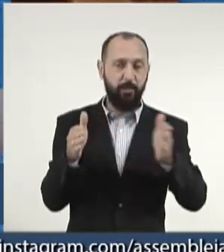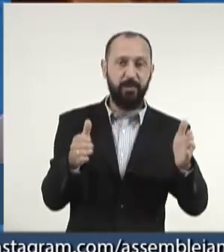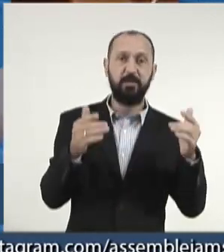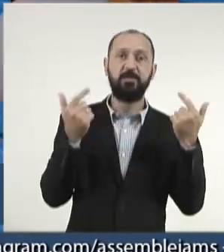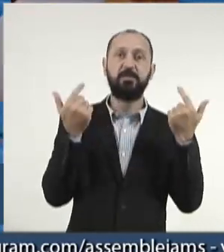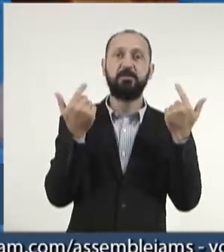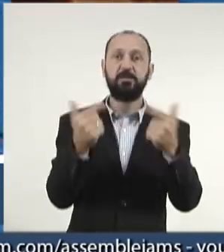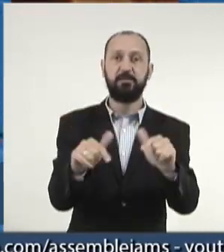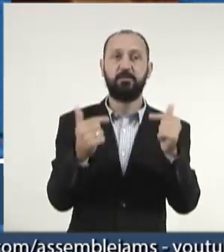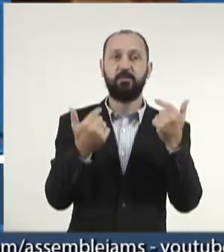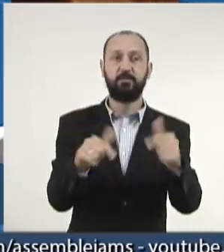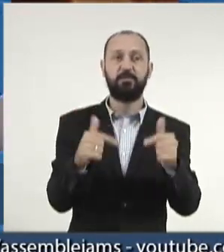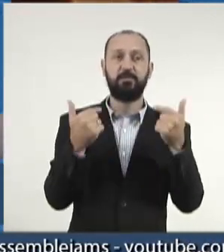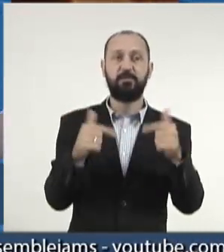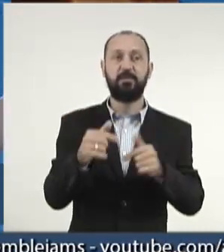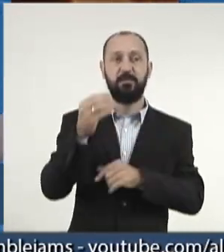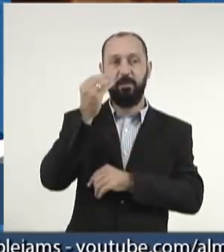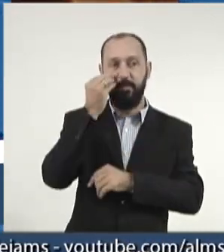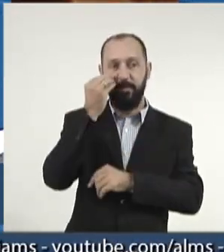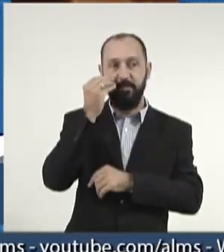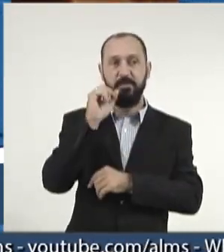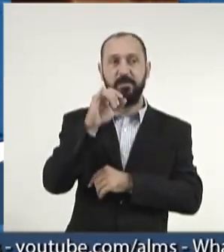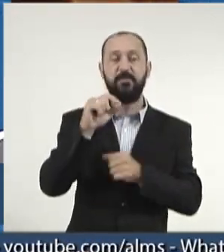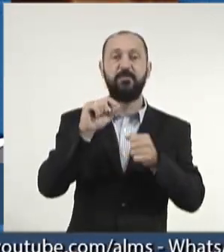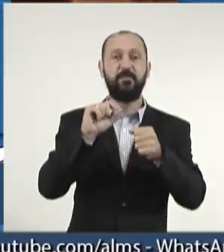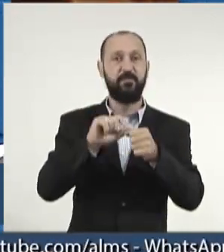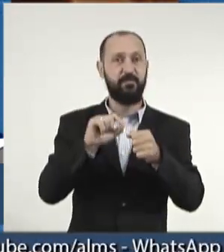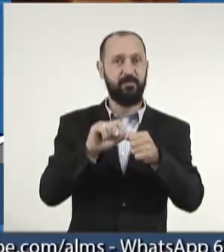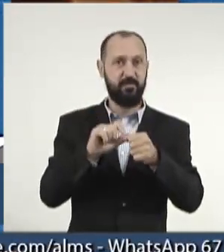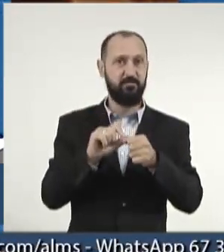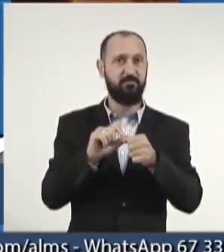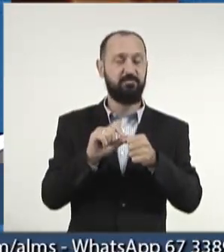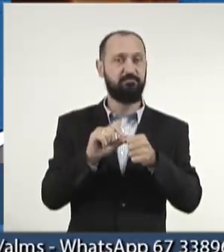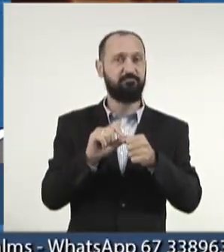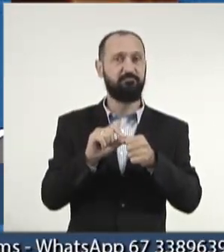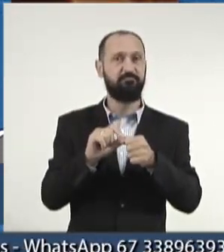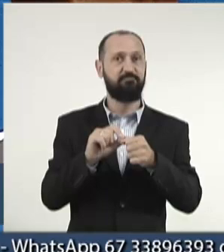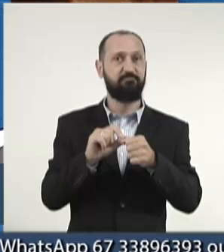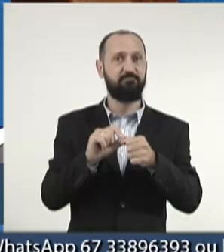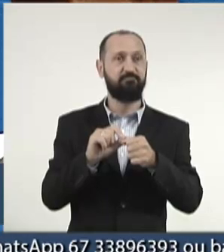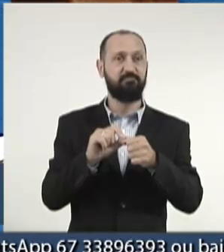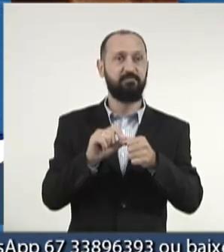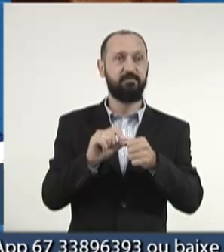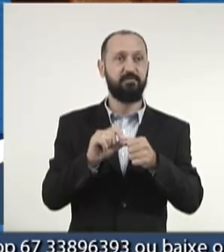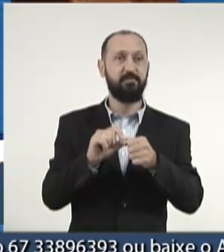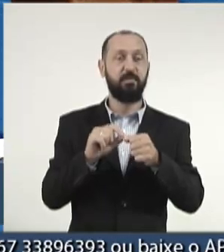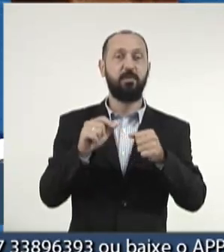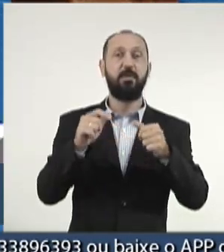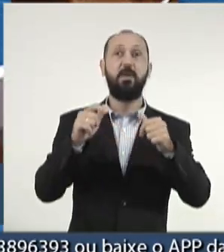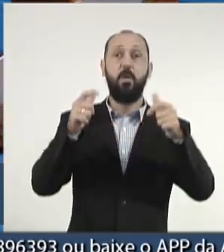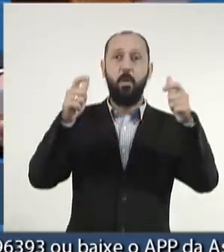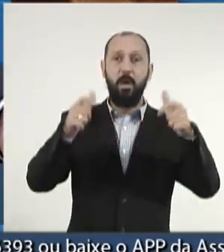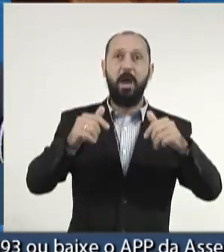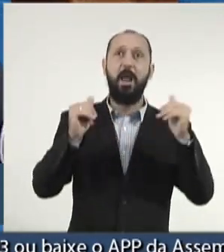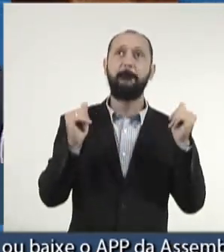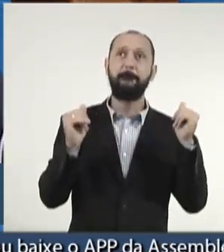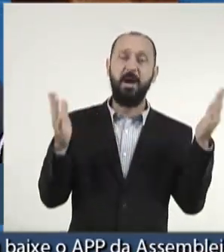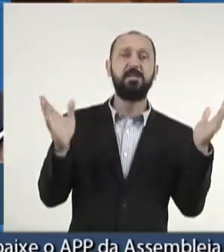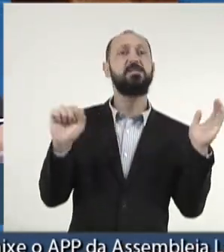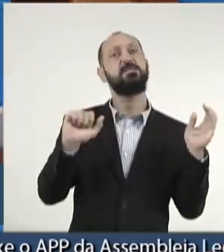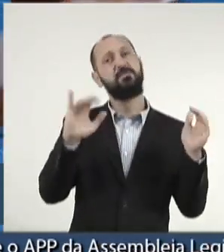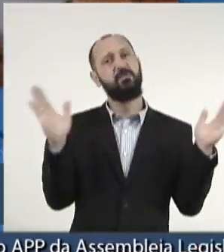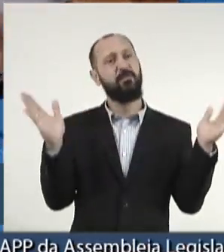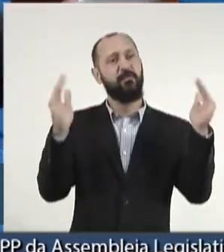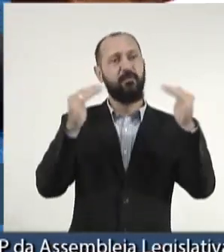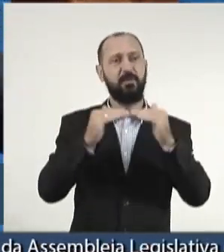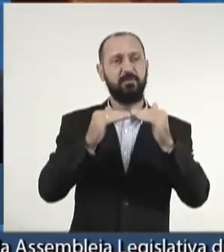haja realização desse teste, desde que ele seja realizado em espaço aberto. Se for num espaço